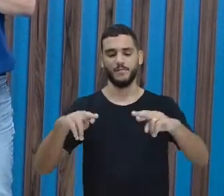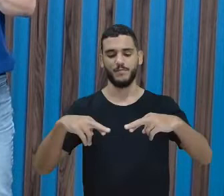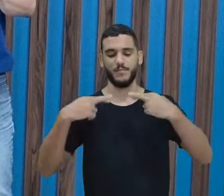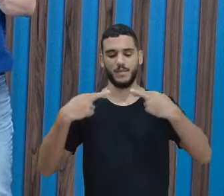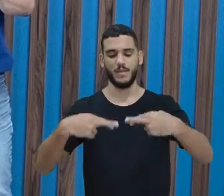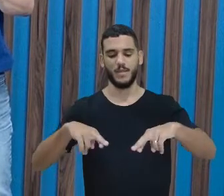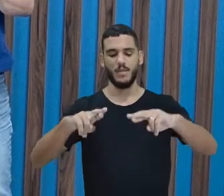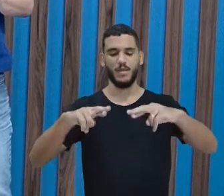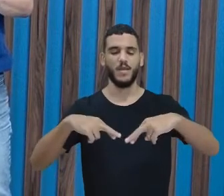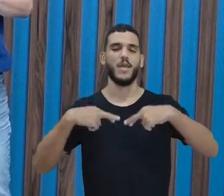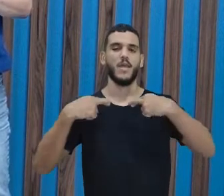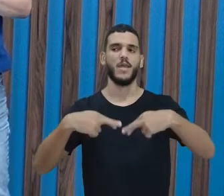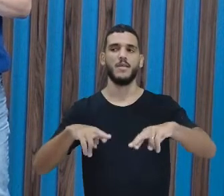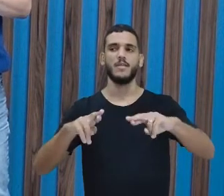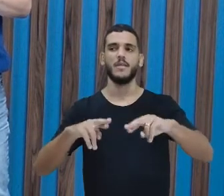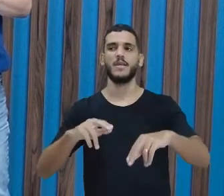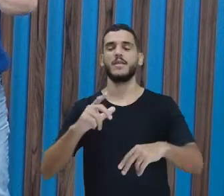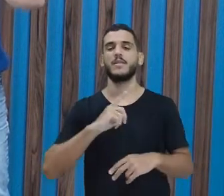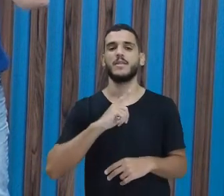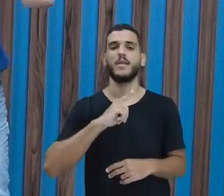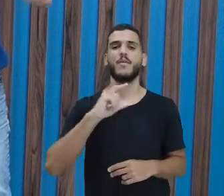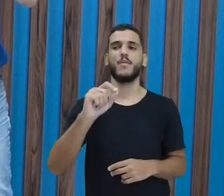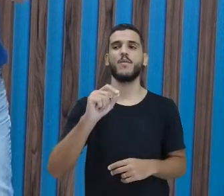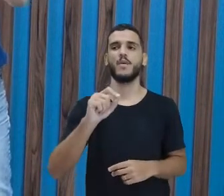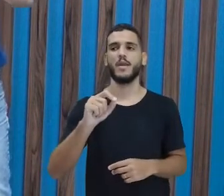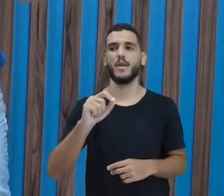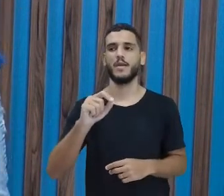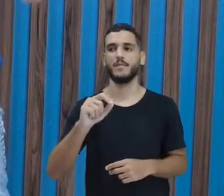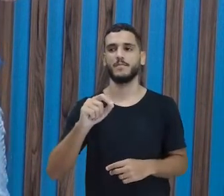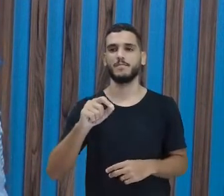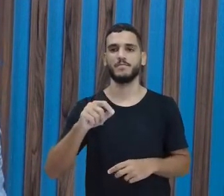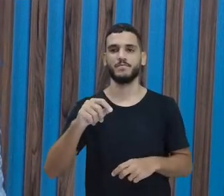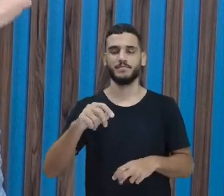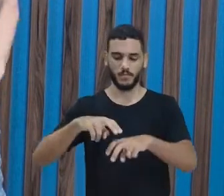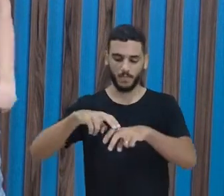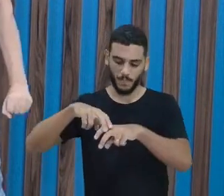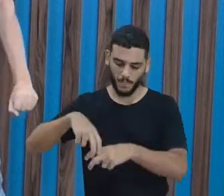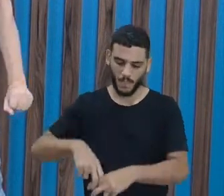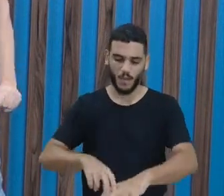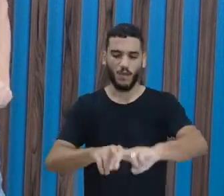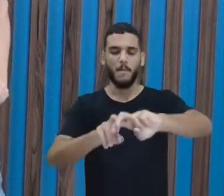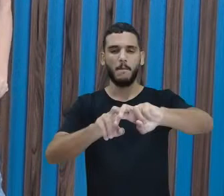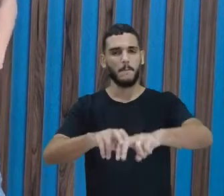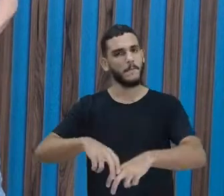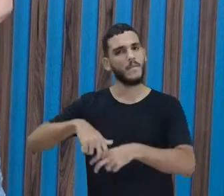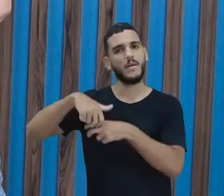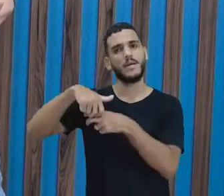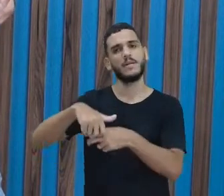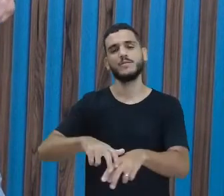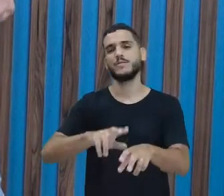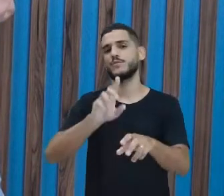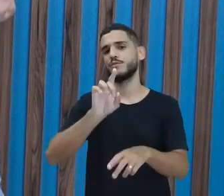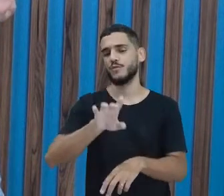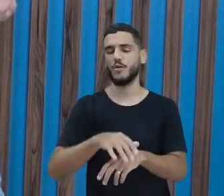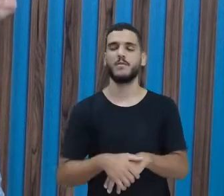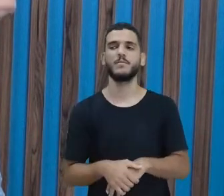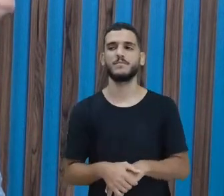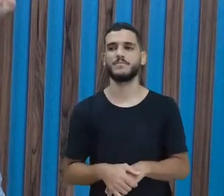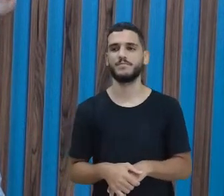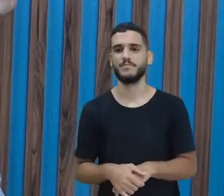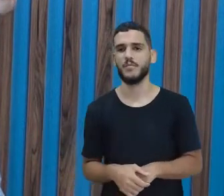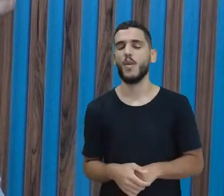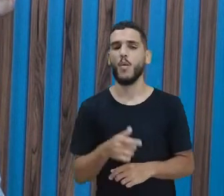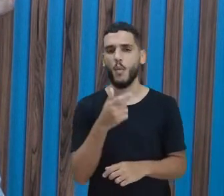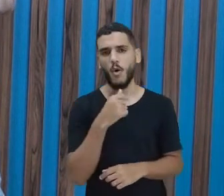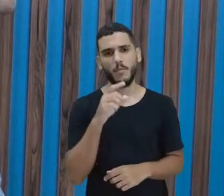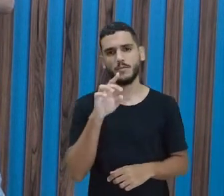mas ele colocou um balanço ali. Depois ele criou coragem, falou com a moça que ele gostava, e dizem que ele se